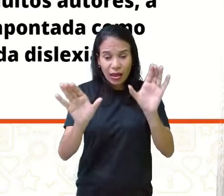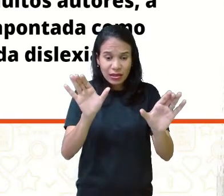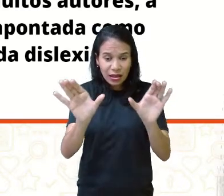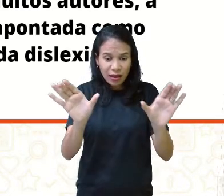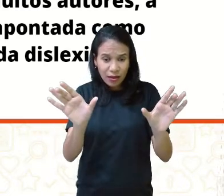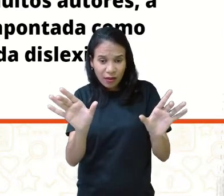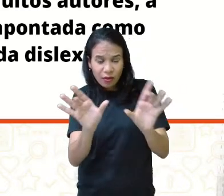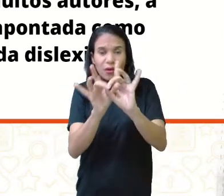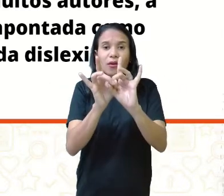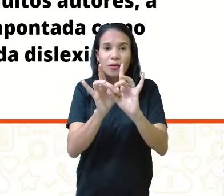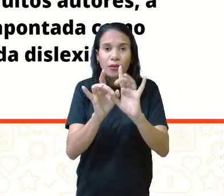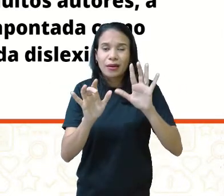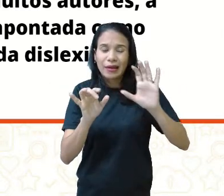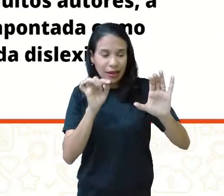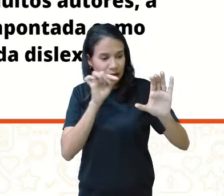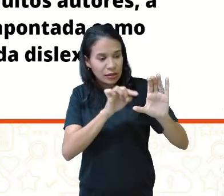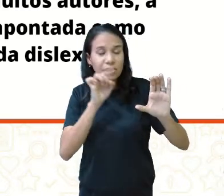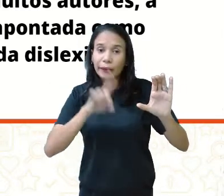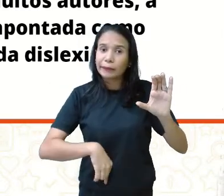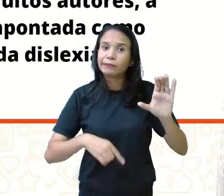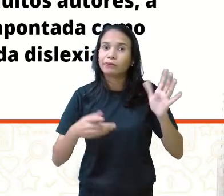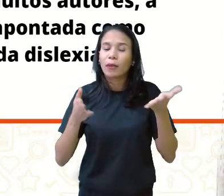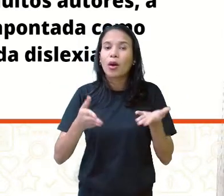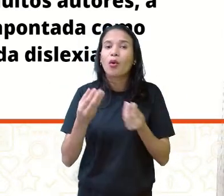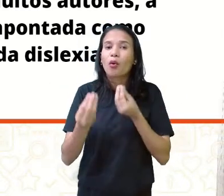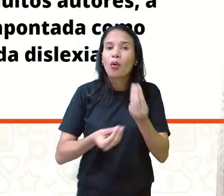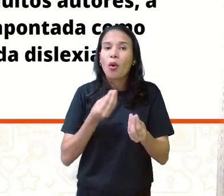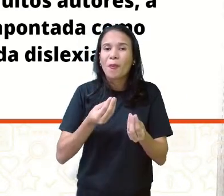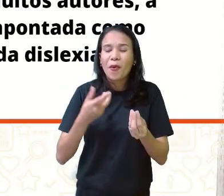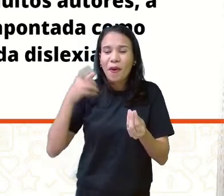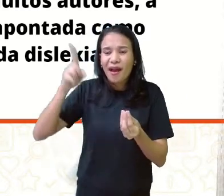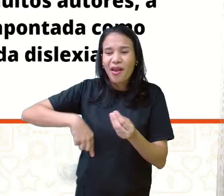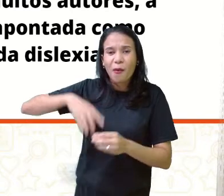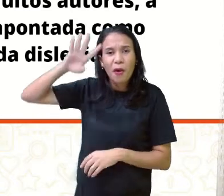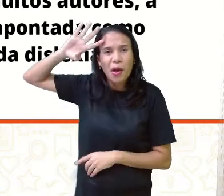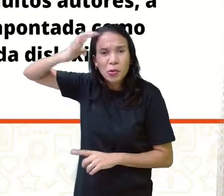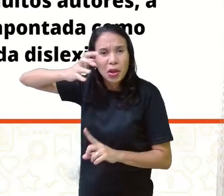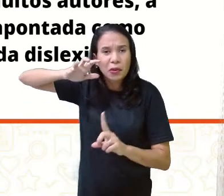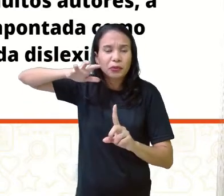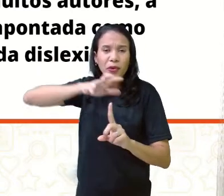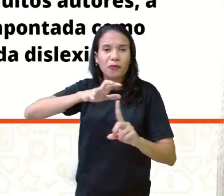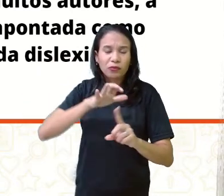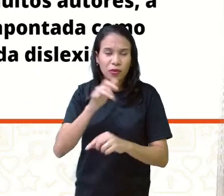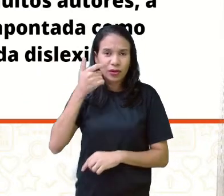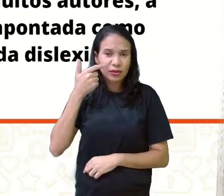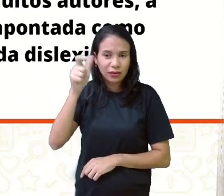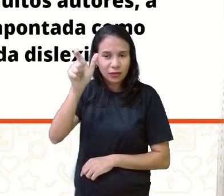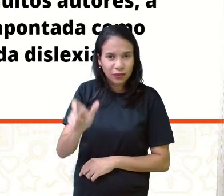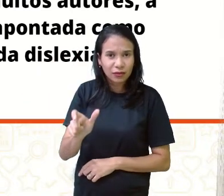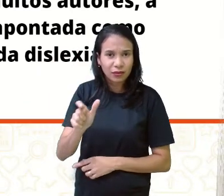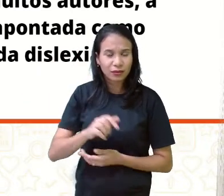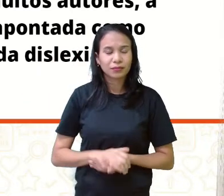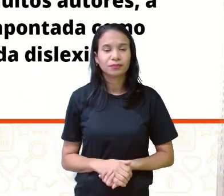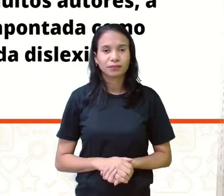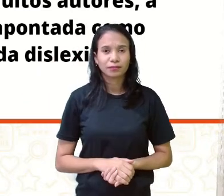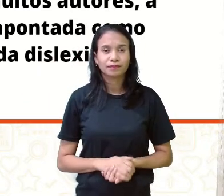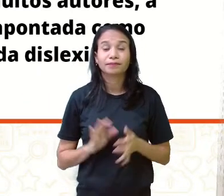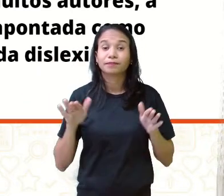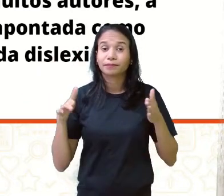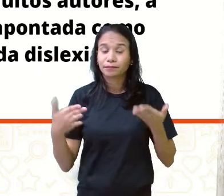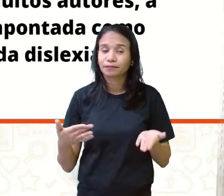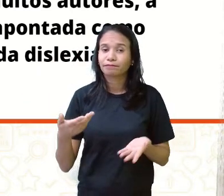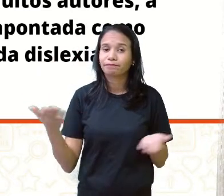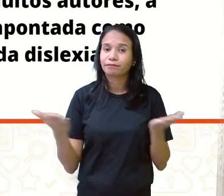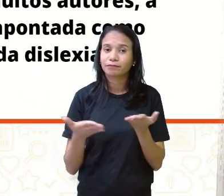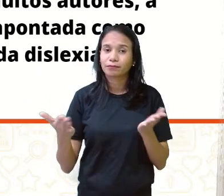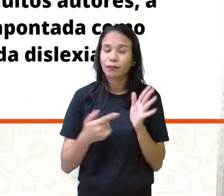autores, a desortografia ser apontada como uma sequela da dislexia. Então, eu